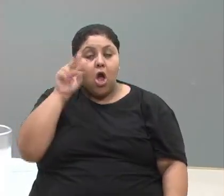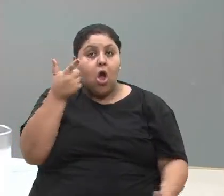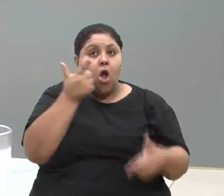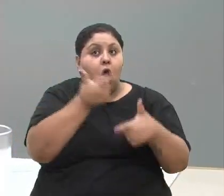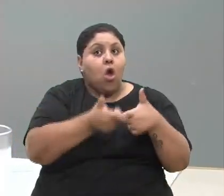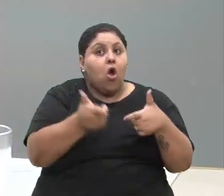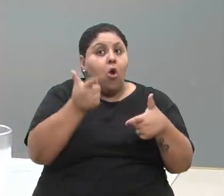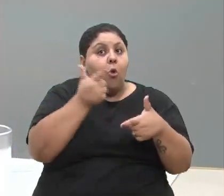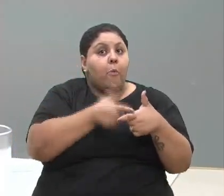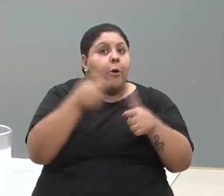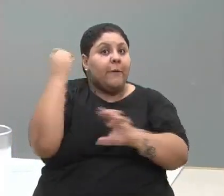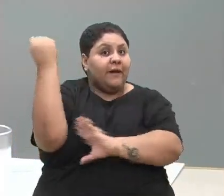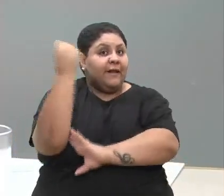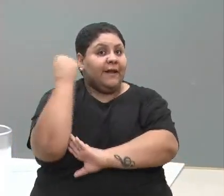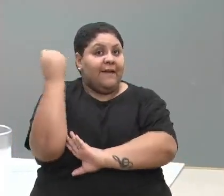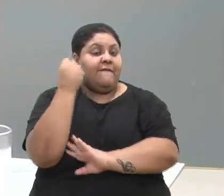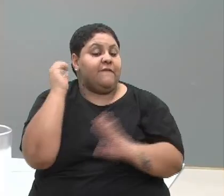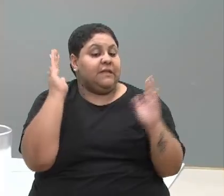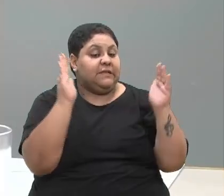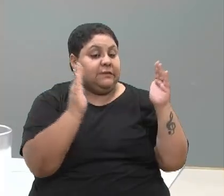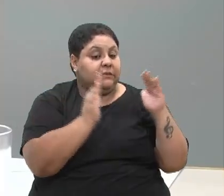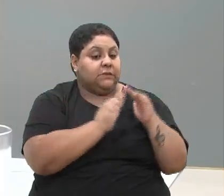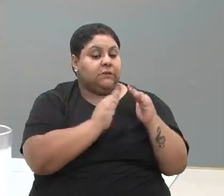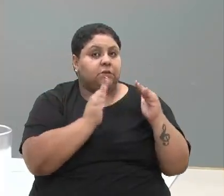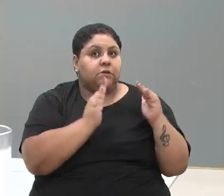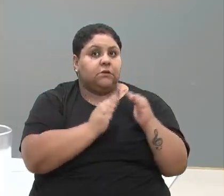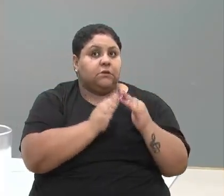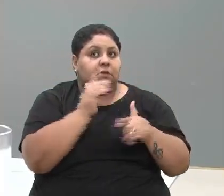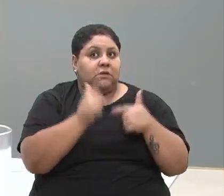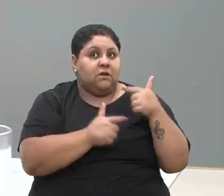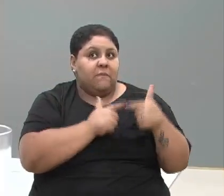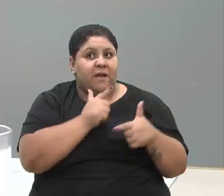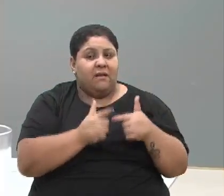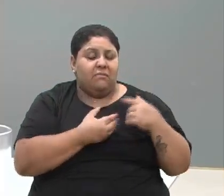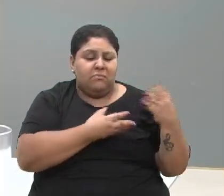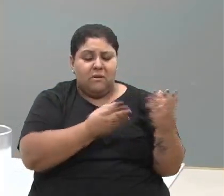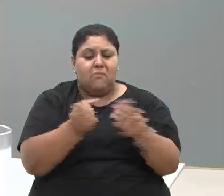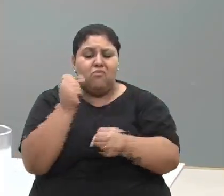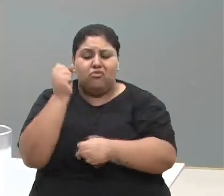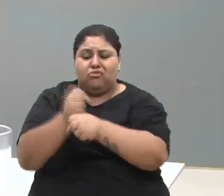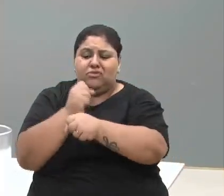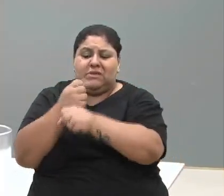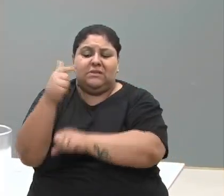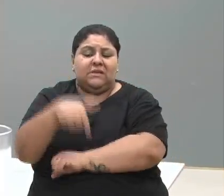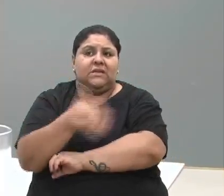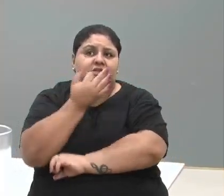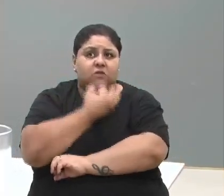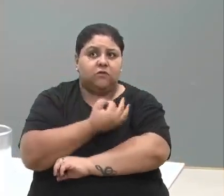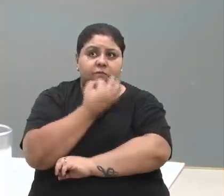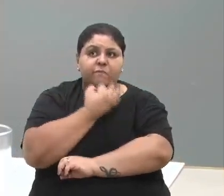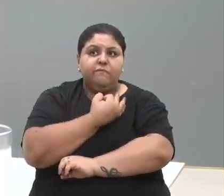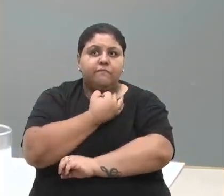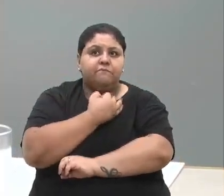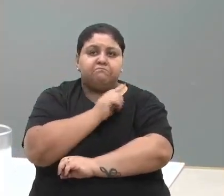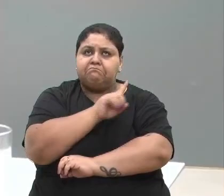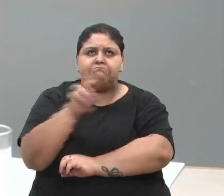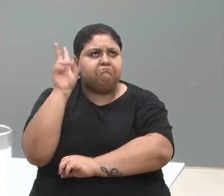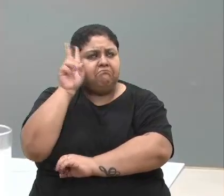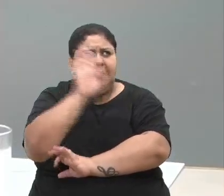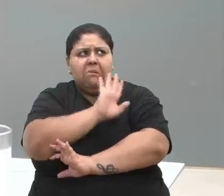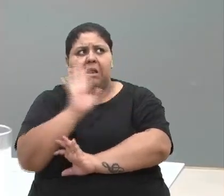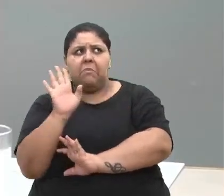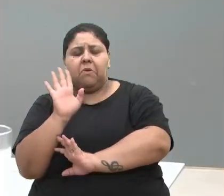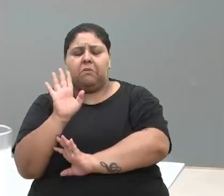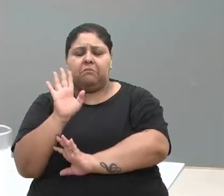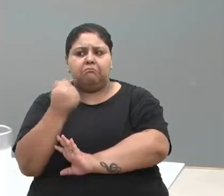casas que estão atuando há décadas aqui no município de Caxias do Sul. Não lembro de ter ocorrido nenhum